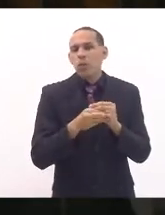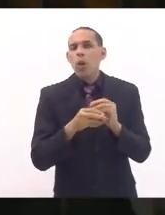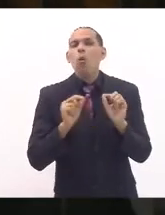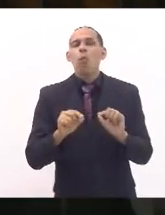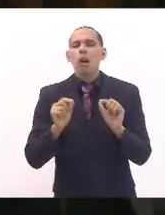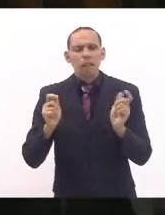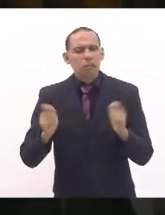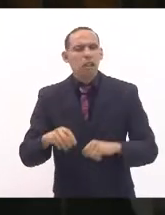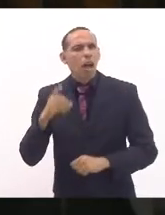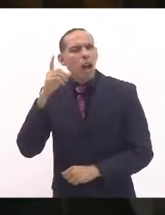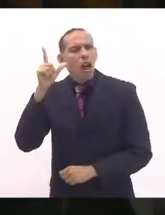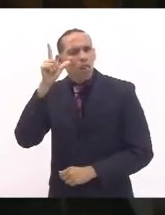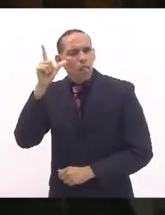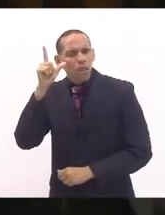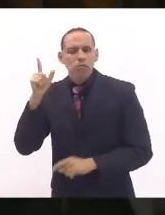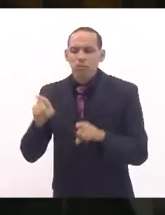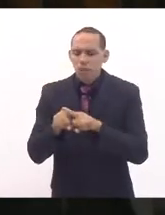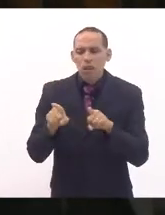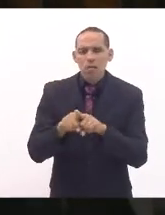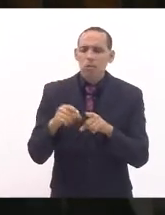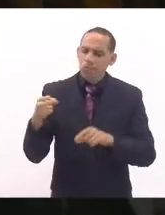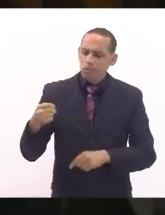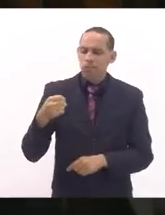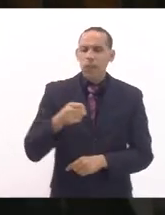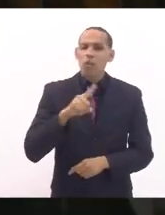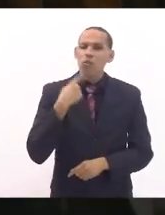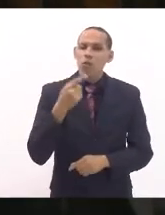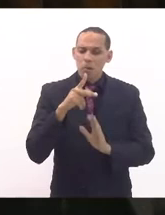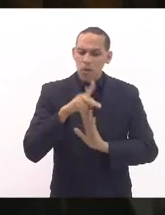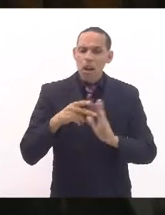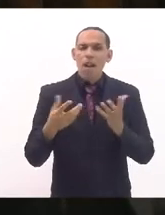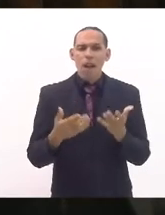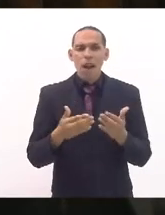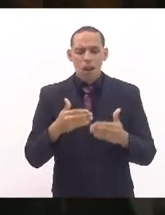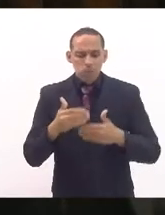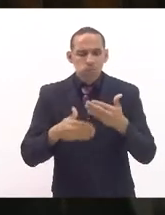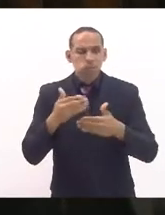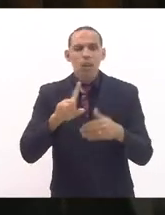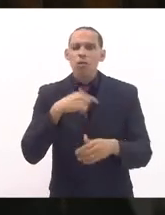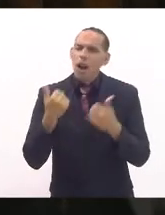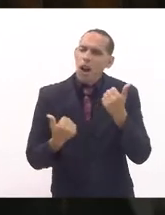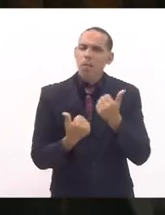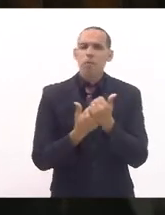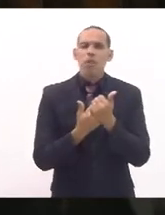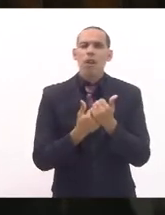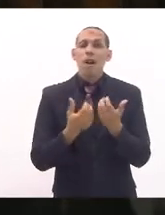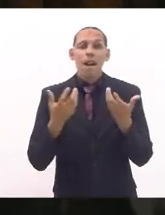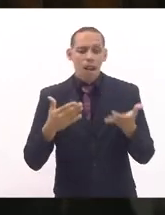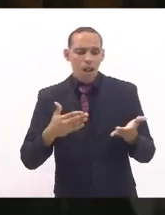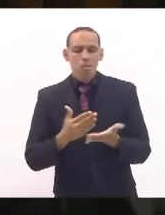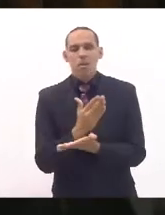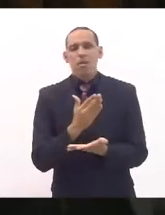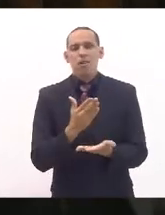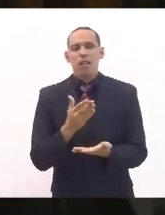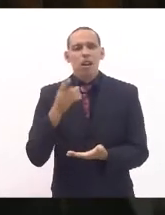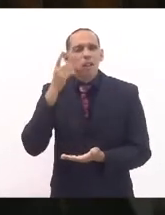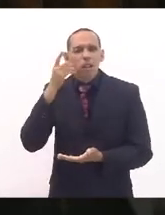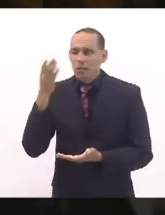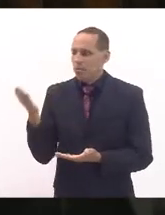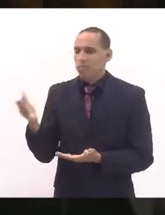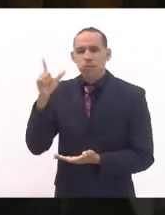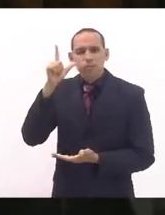possa se colocar, porque a gente quer que o projeto avance, a gente apoia o projeto, quer que ele seja aprovado. A deputada